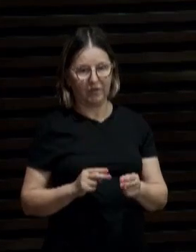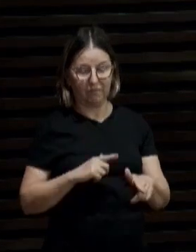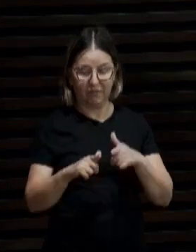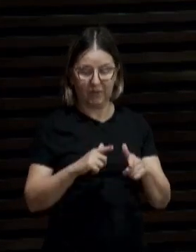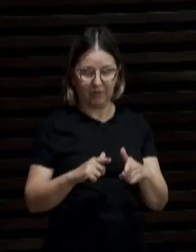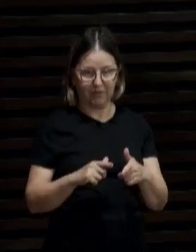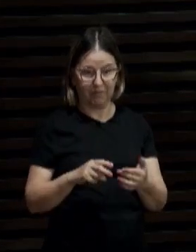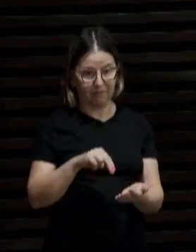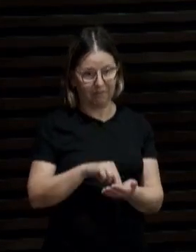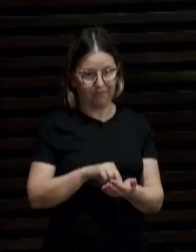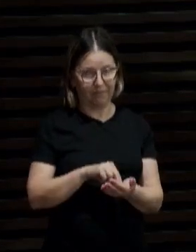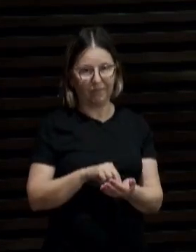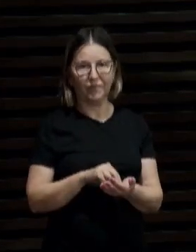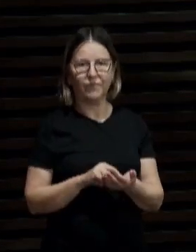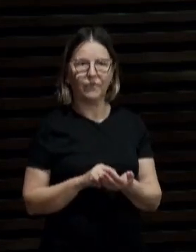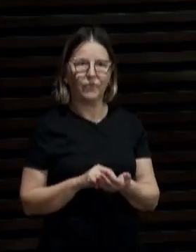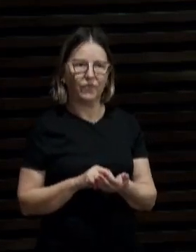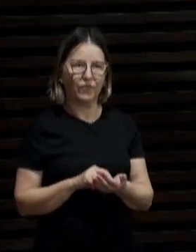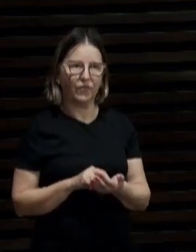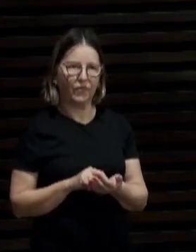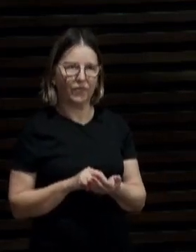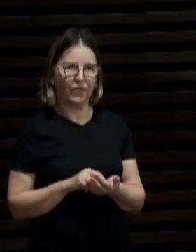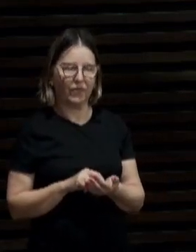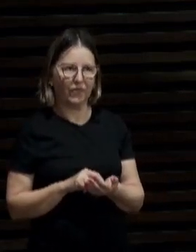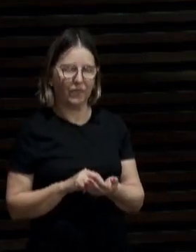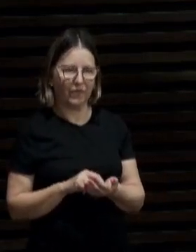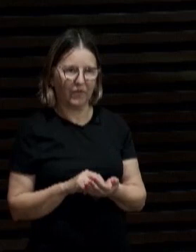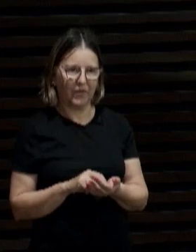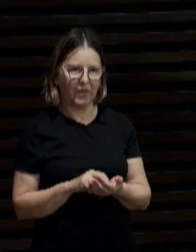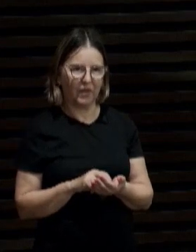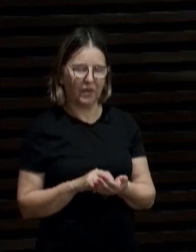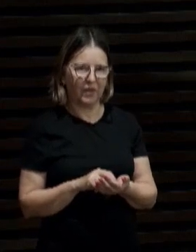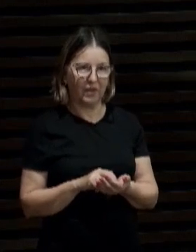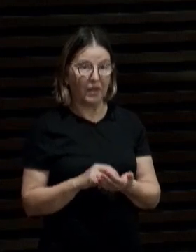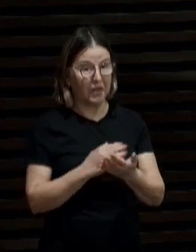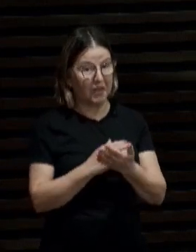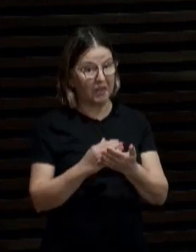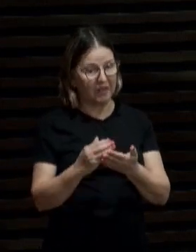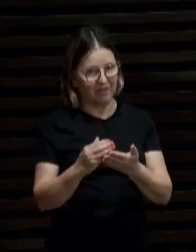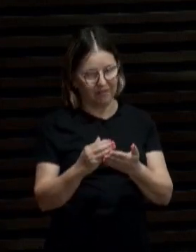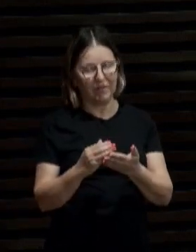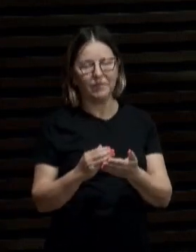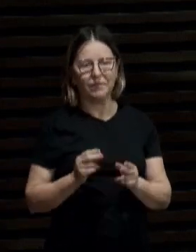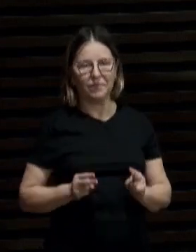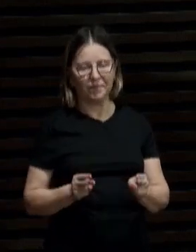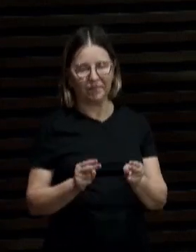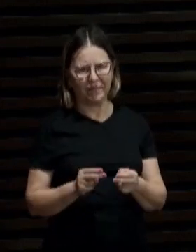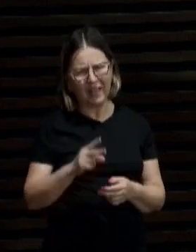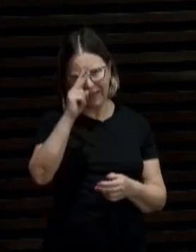muito criteriosos em relação à sã doutrina. E eles foram assim desde o início. Vocês se lembram